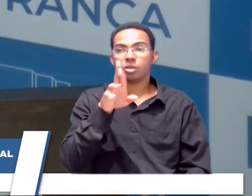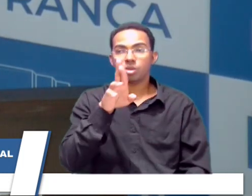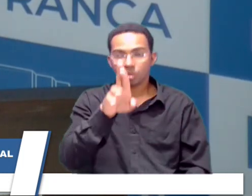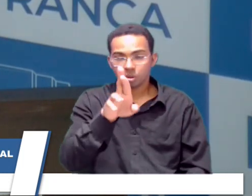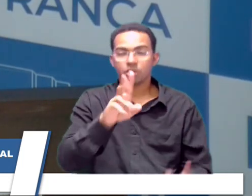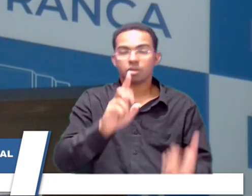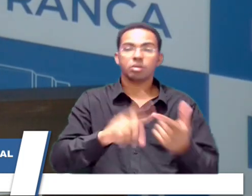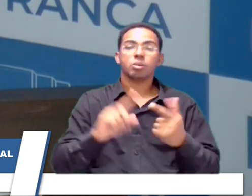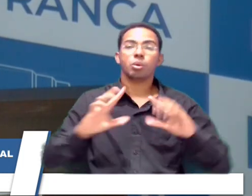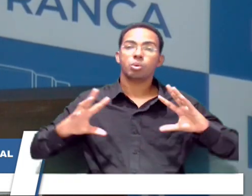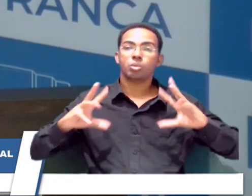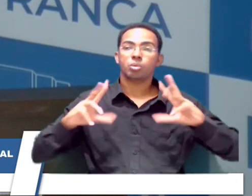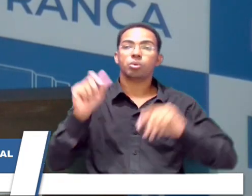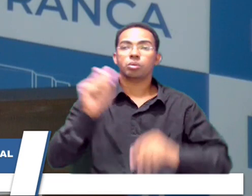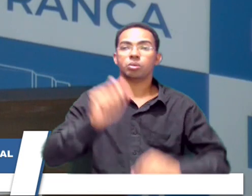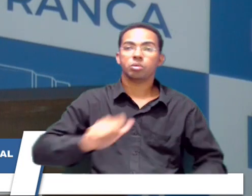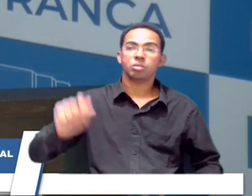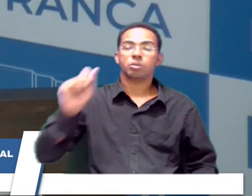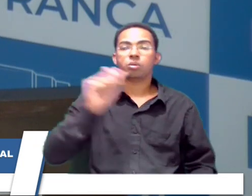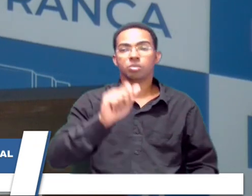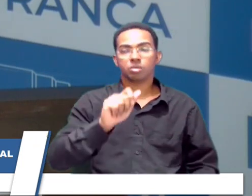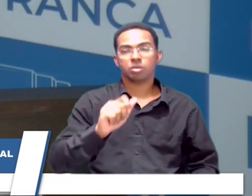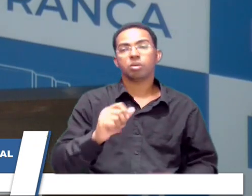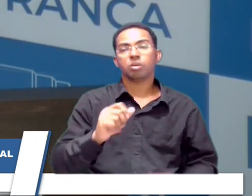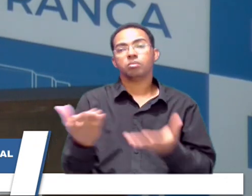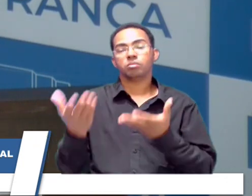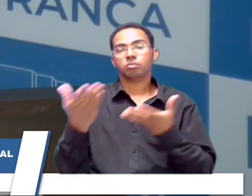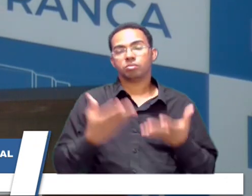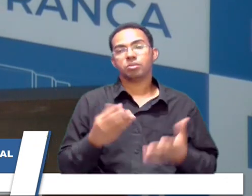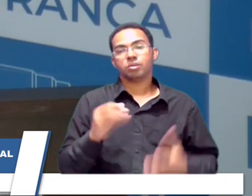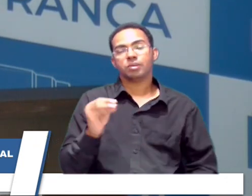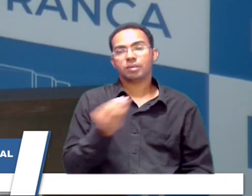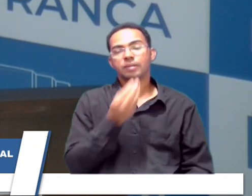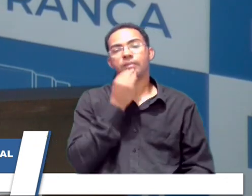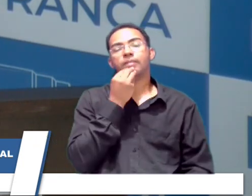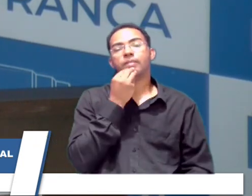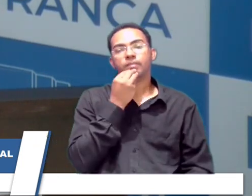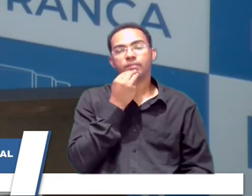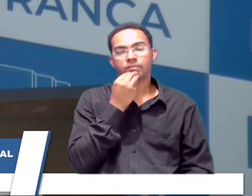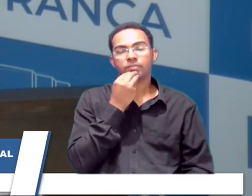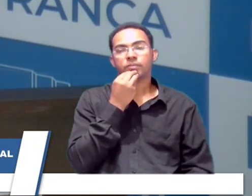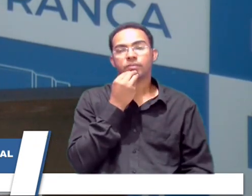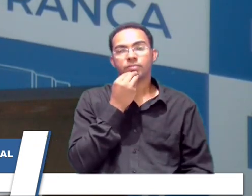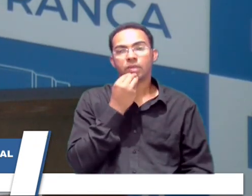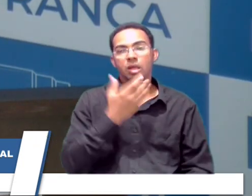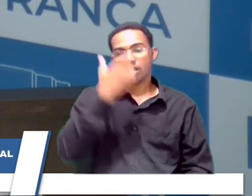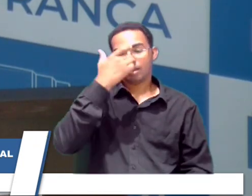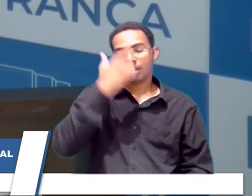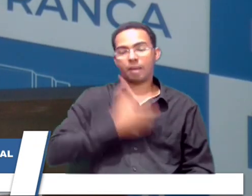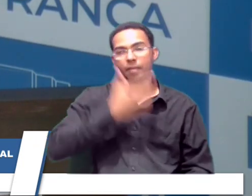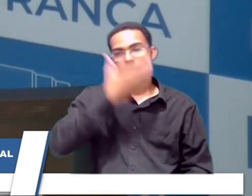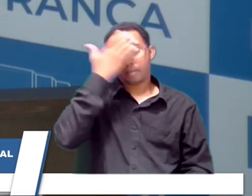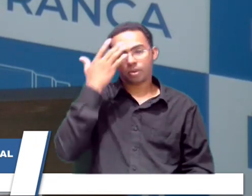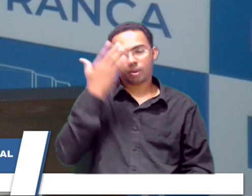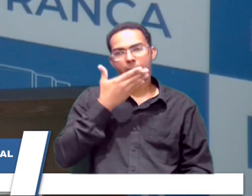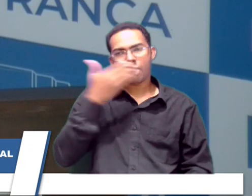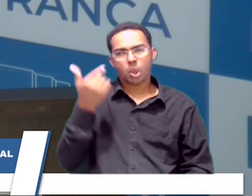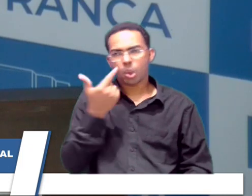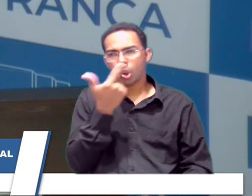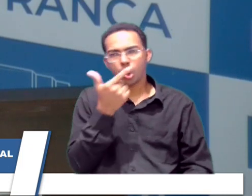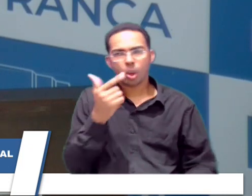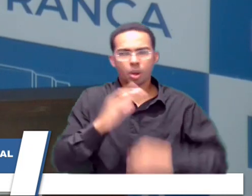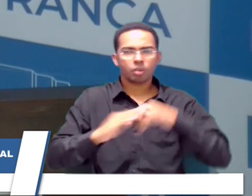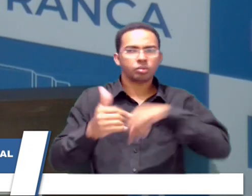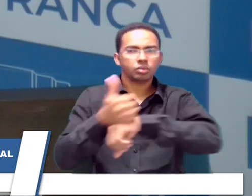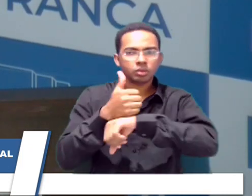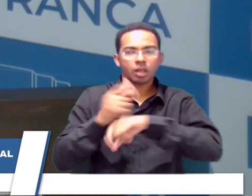toda a Associação Flor da Vida por fornecer essa oportunidade de me tornar uma pessoa melhor, não só como profissional, mas